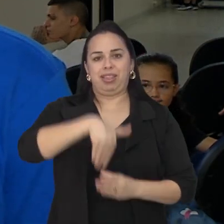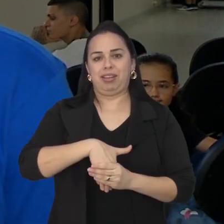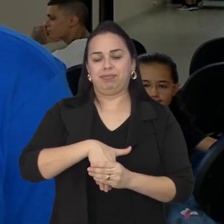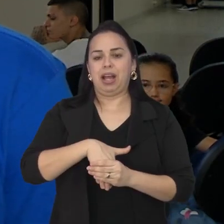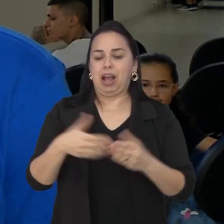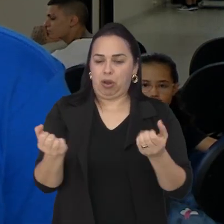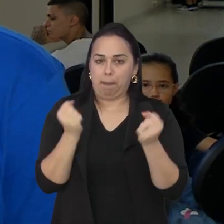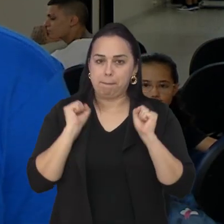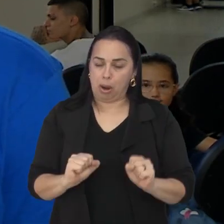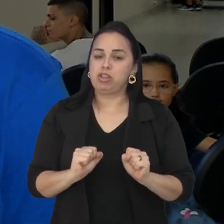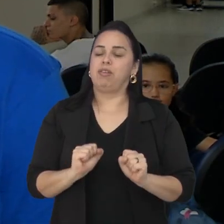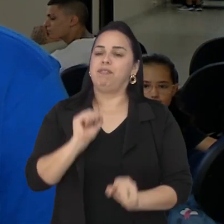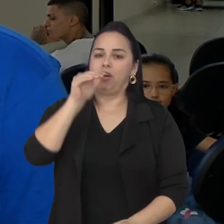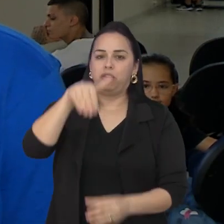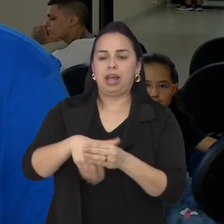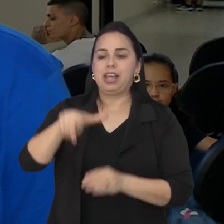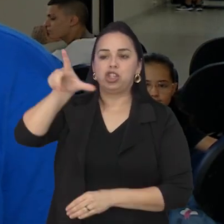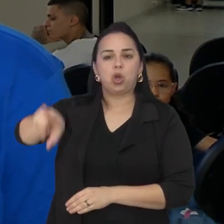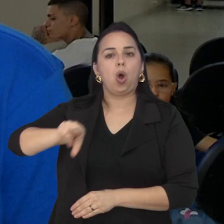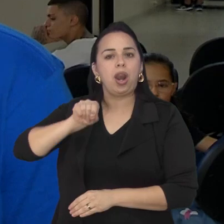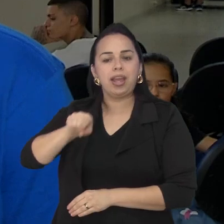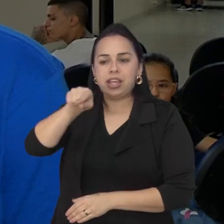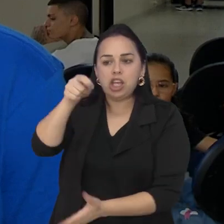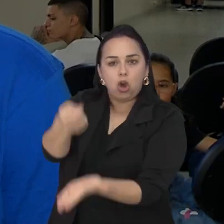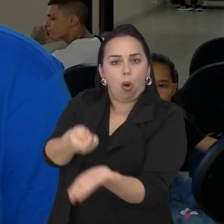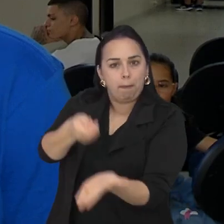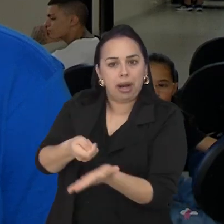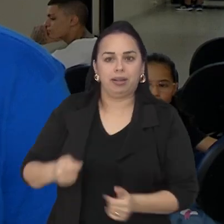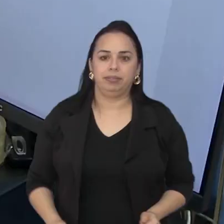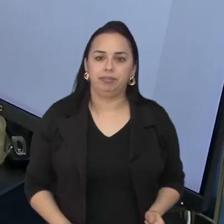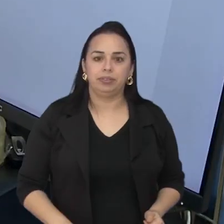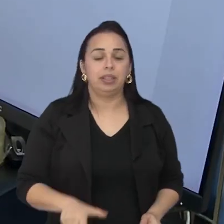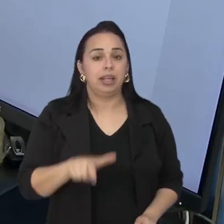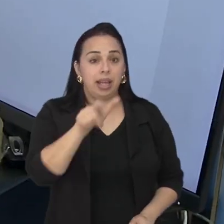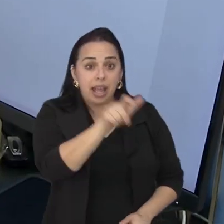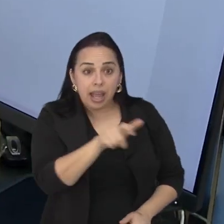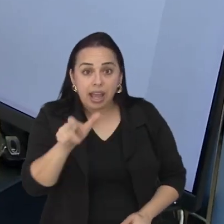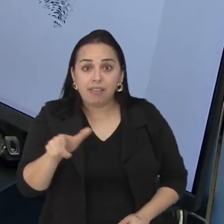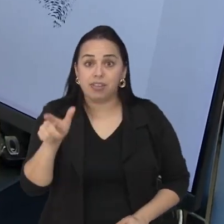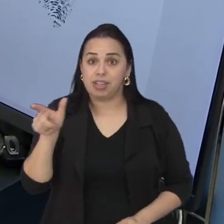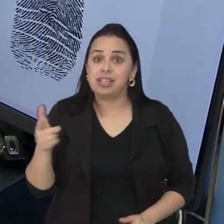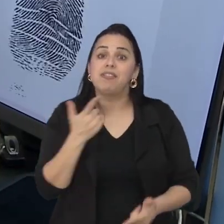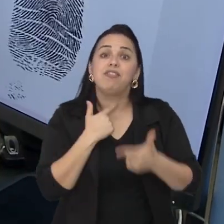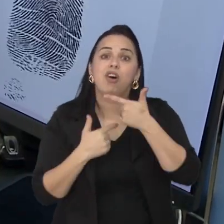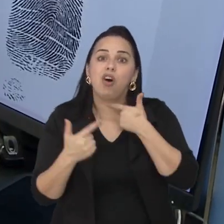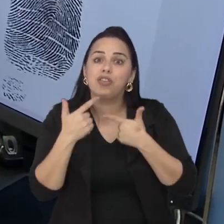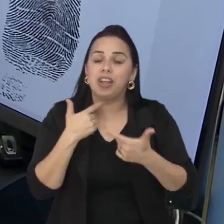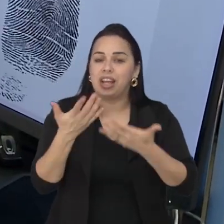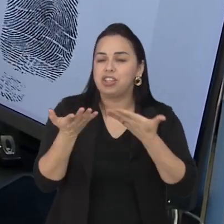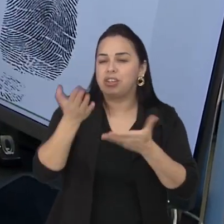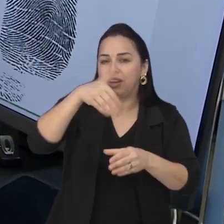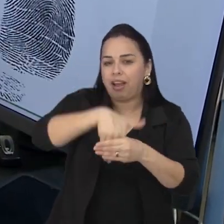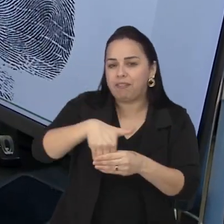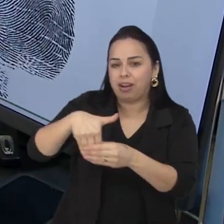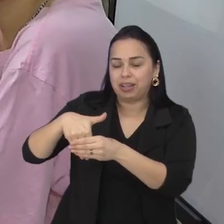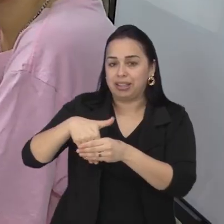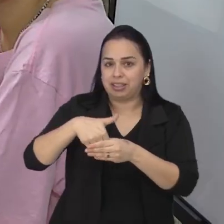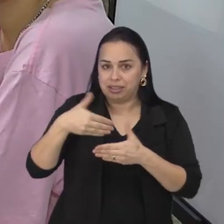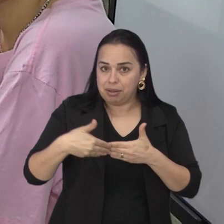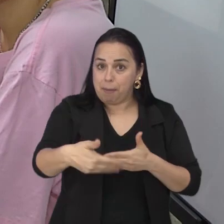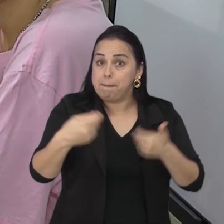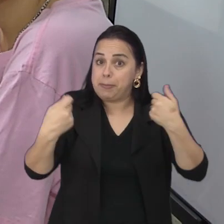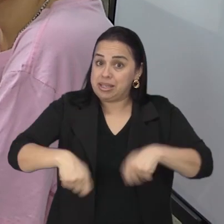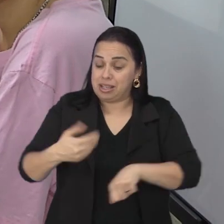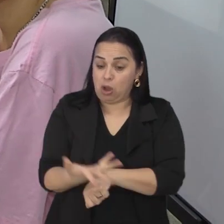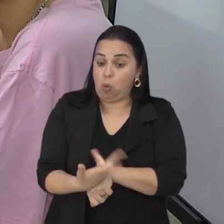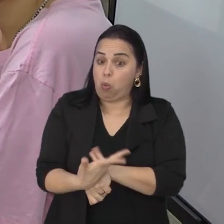então eu posso votar em alguém e cobrar que ele faça essas coisas. Assim como ele, quem deseja participar das eleições municipais desse